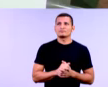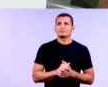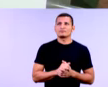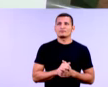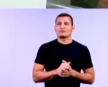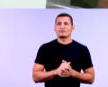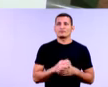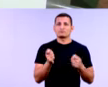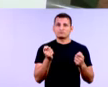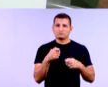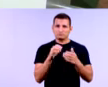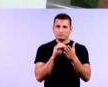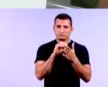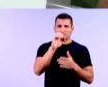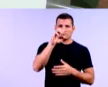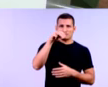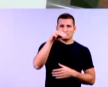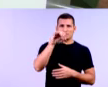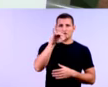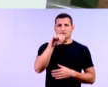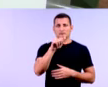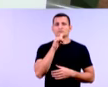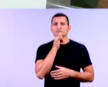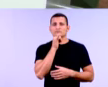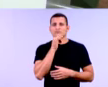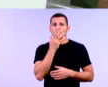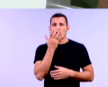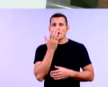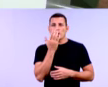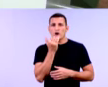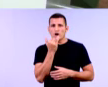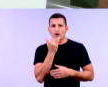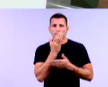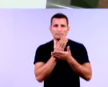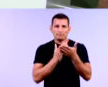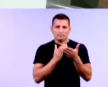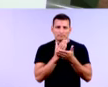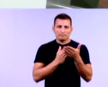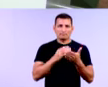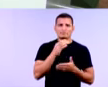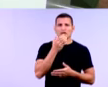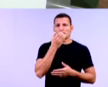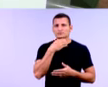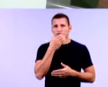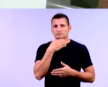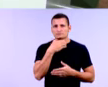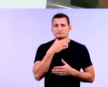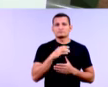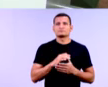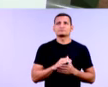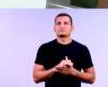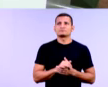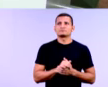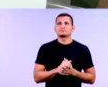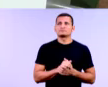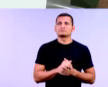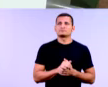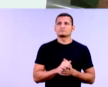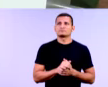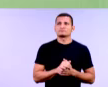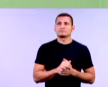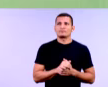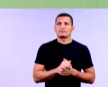metade, aí, né, comi meia maçã, por exemplo. Isso. Olha, o que que nós lembramos? Olha,